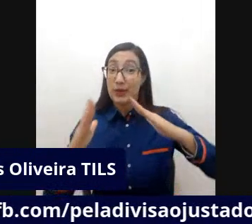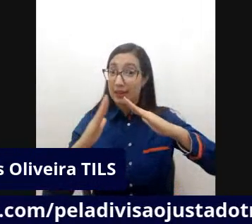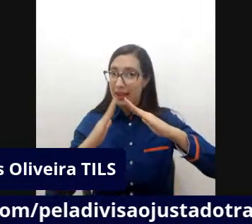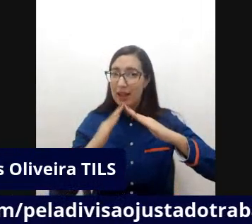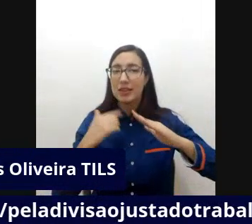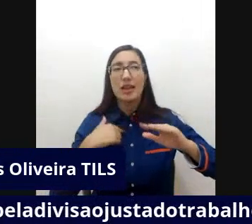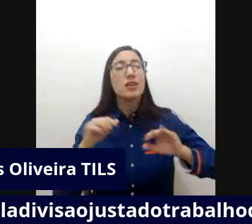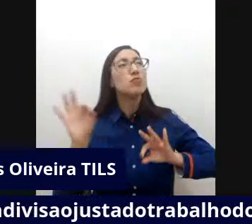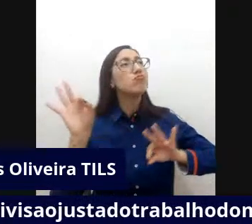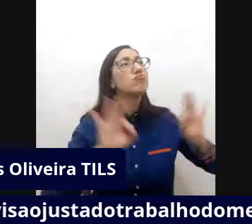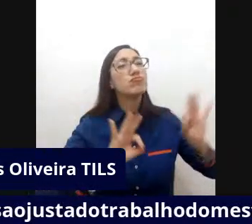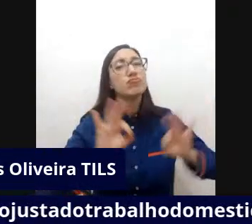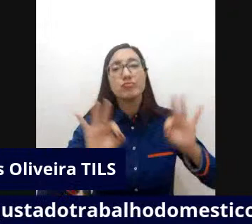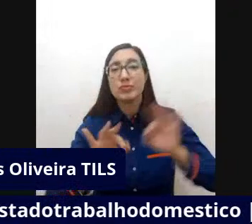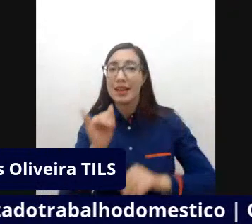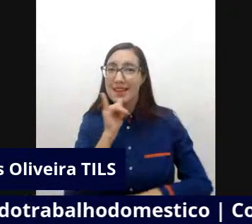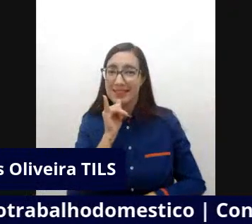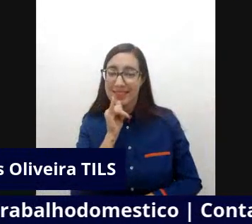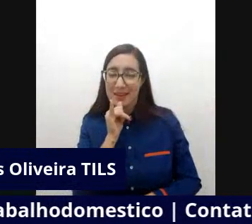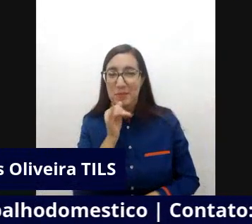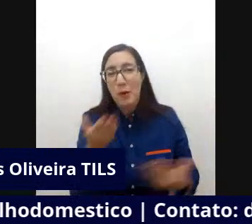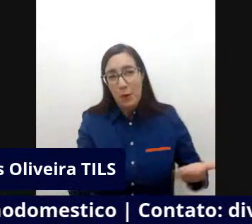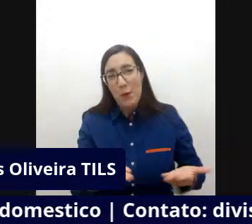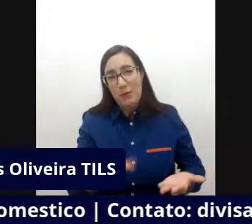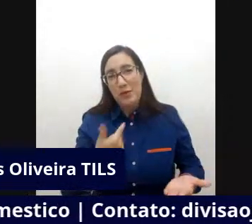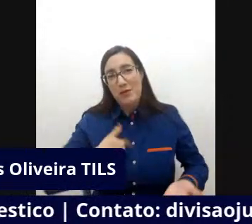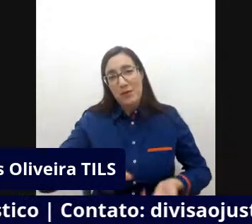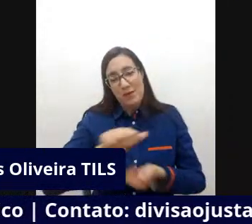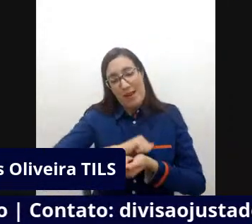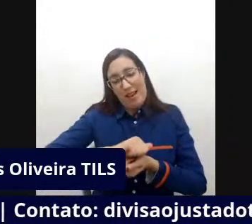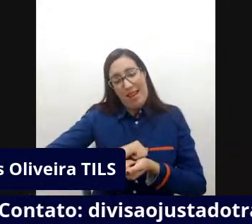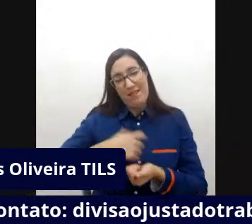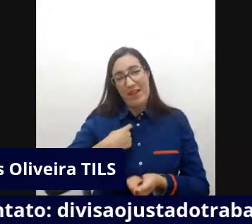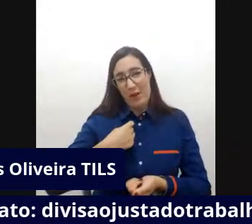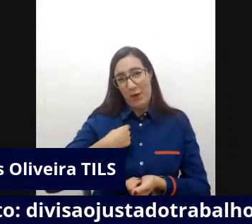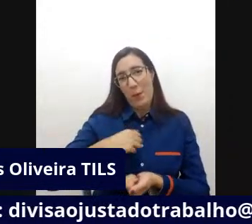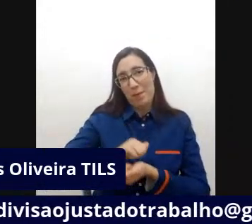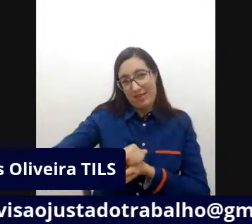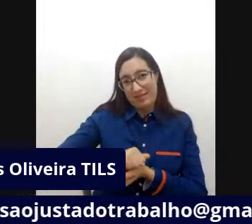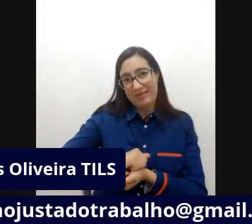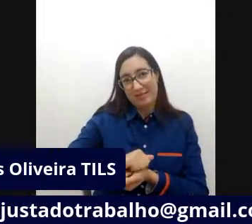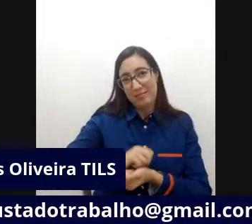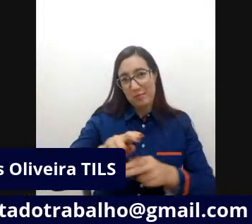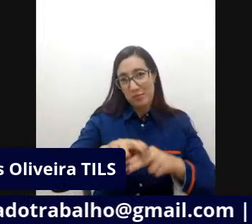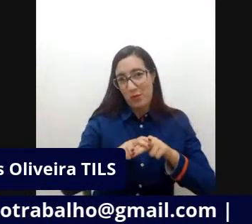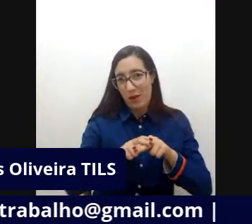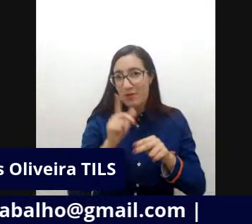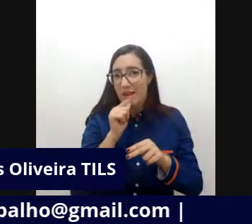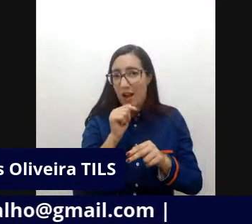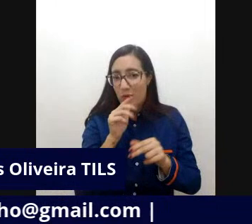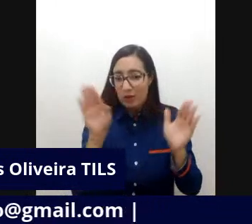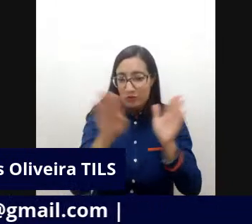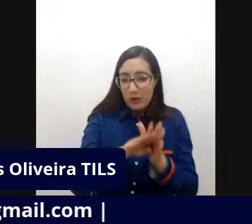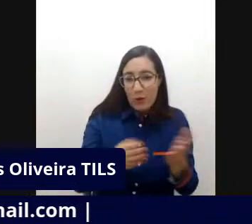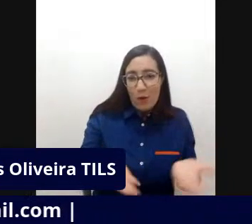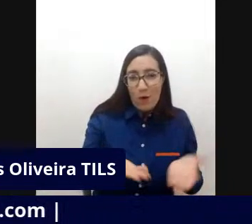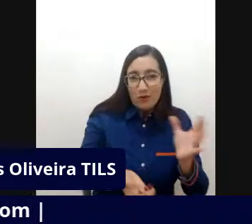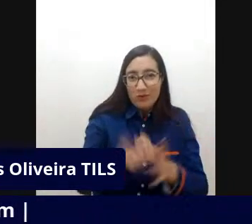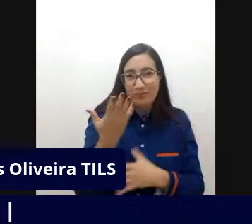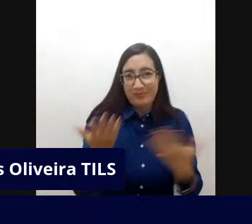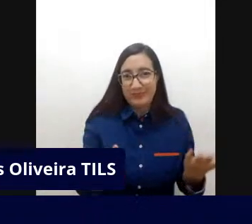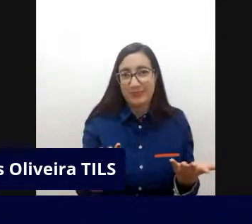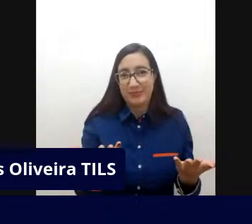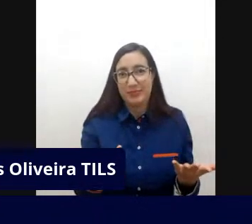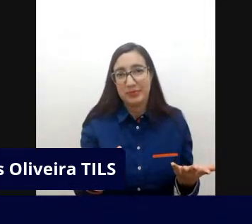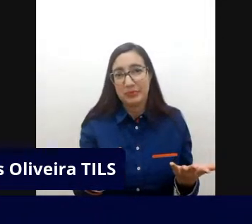ainda hoje ainda vou lavar roupa. Então, as tarefas da casa têm que ser executadas por mim mesma, mas eu moro só. Mas eu tive um